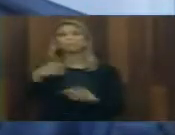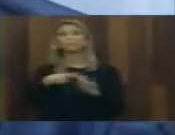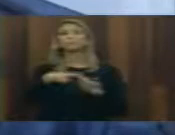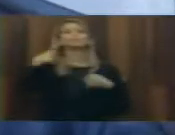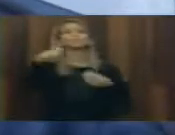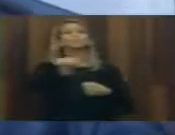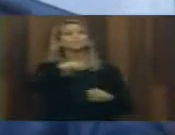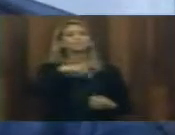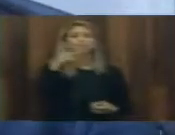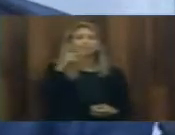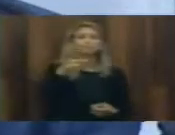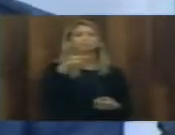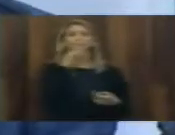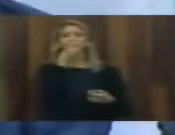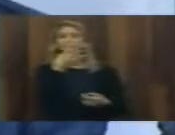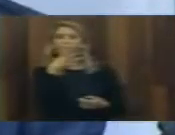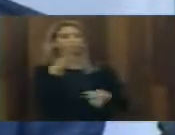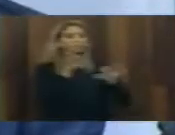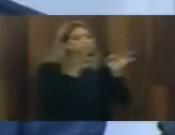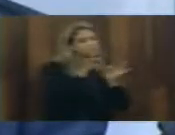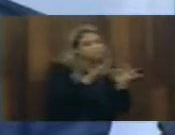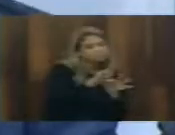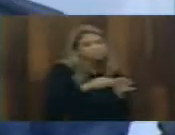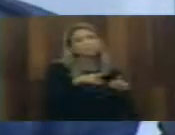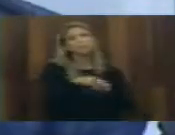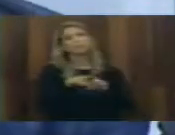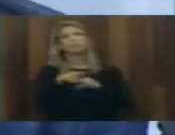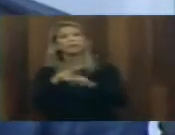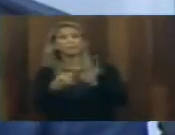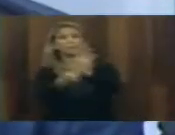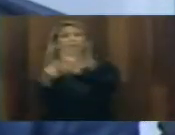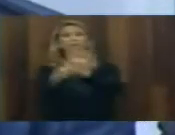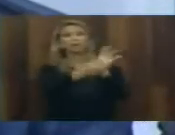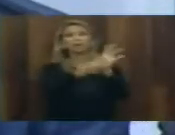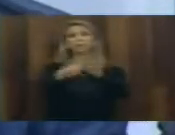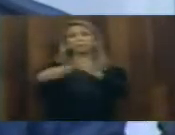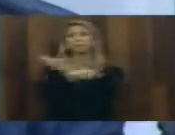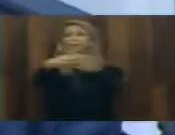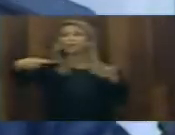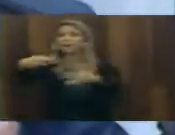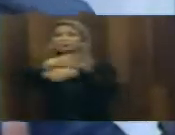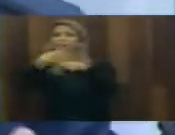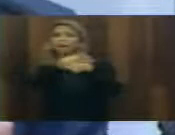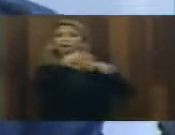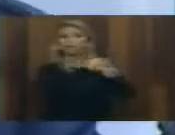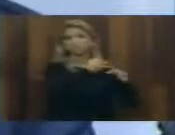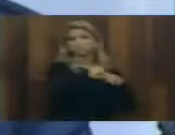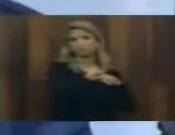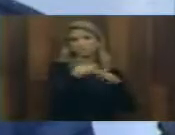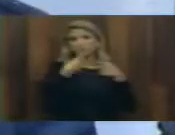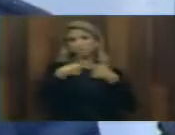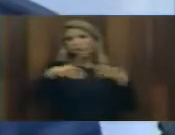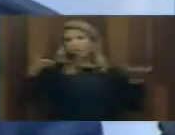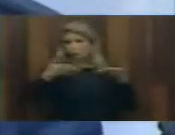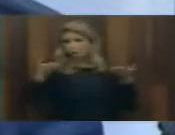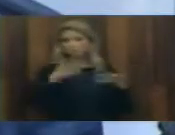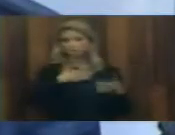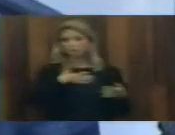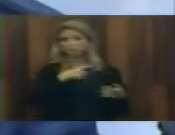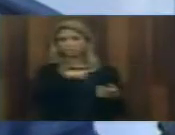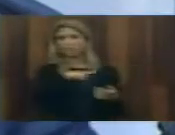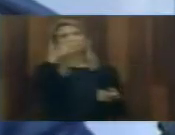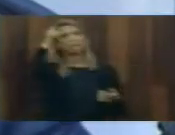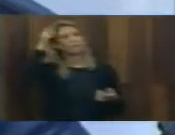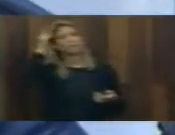ideias a nível estadual do mandato do deputado subtenente Bernardo e trazer para os municípios. E nesse momento apresento essa boa medida e fico